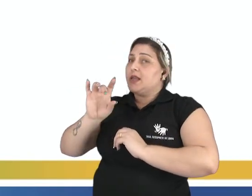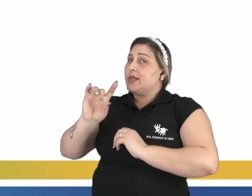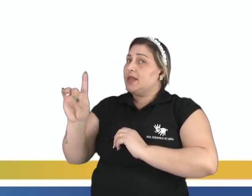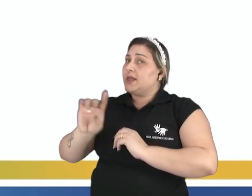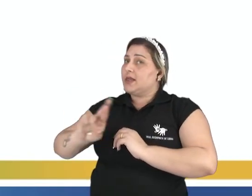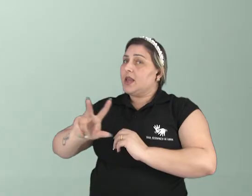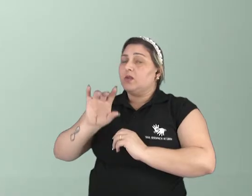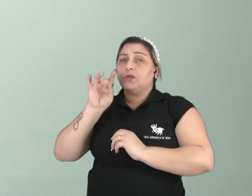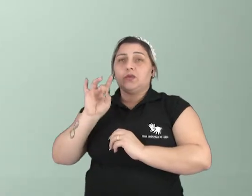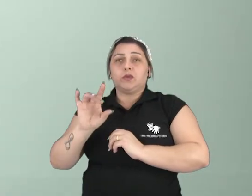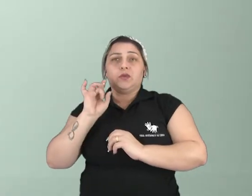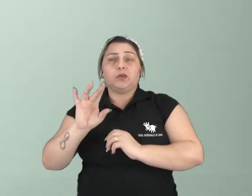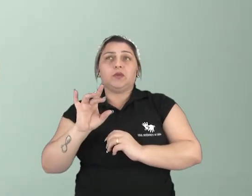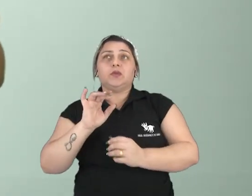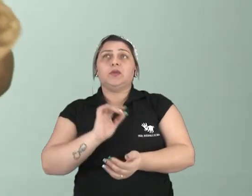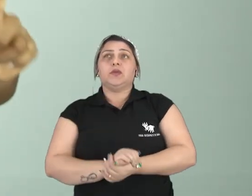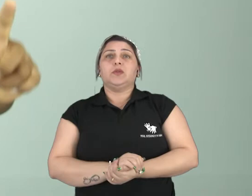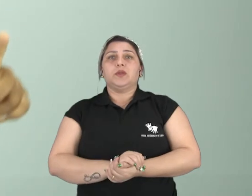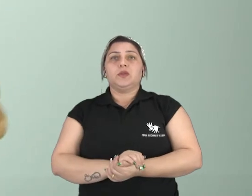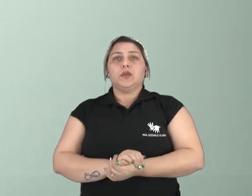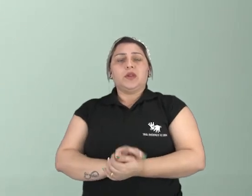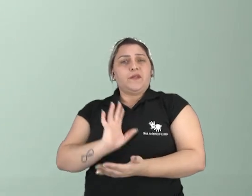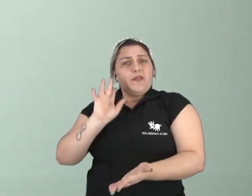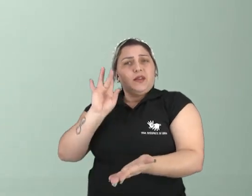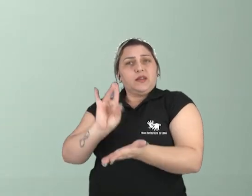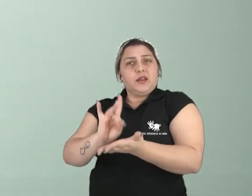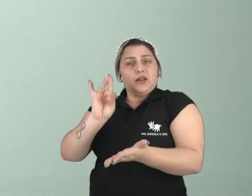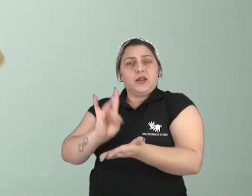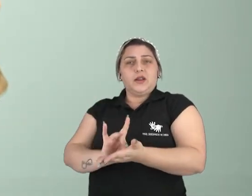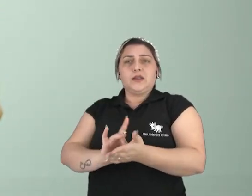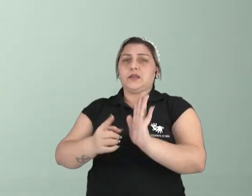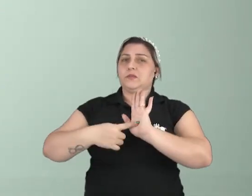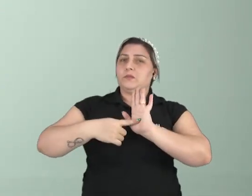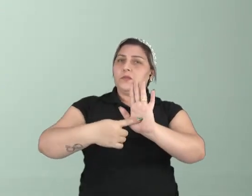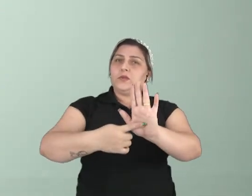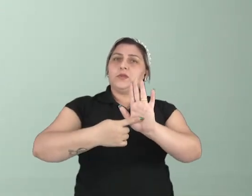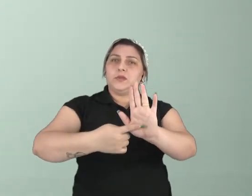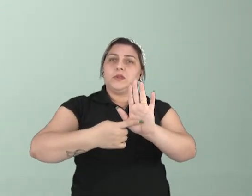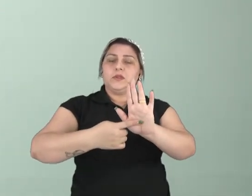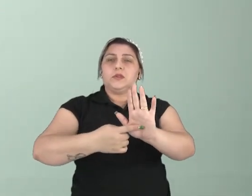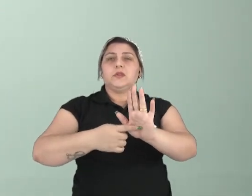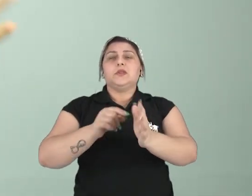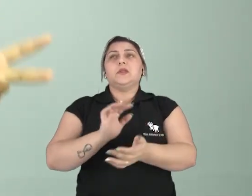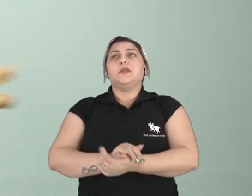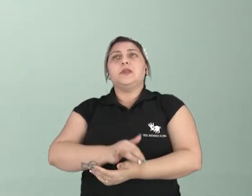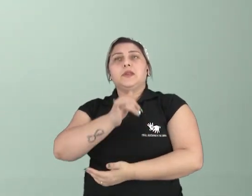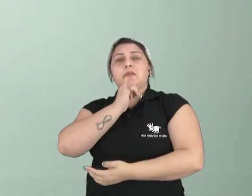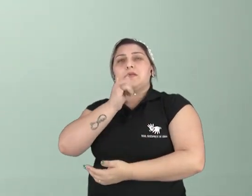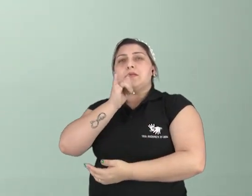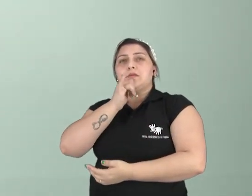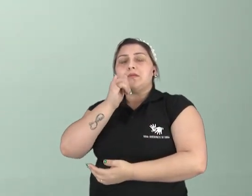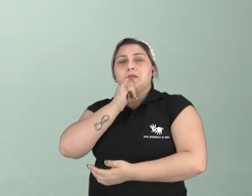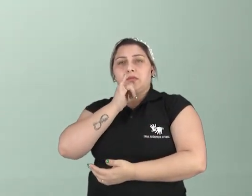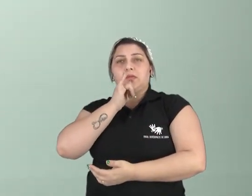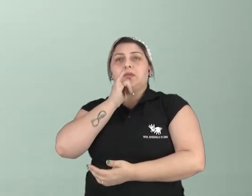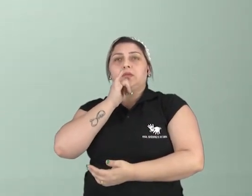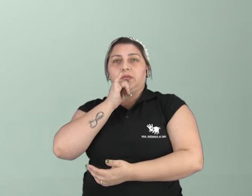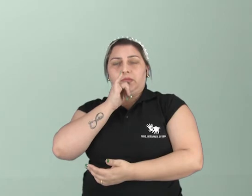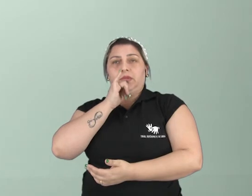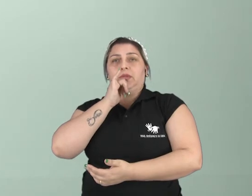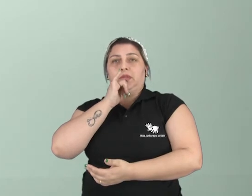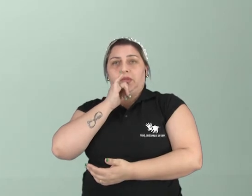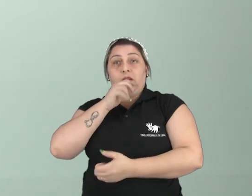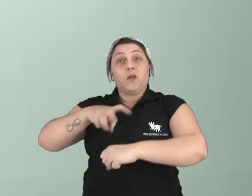apenas tá lá, né, na realidade ali sendo apresentada, vamos supor, ao vivo, né?